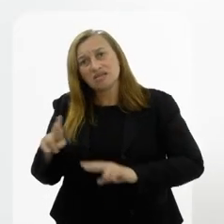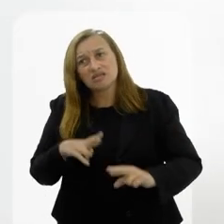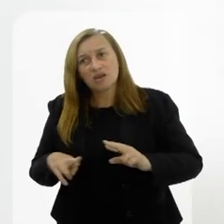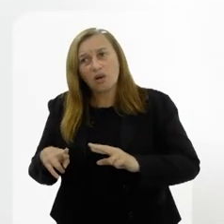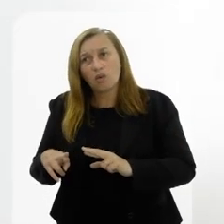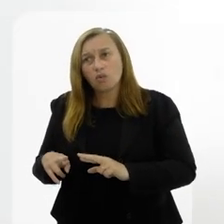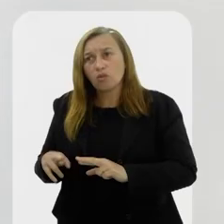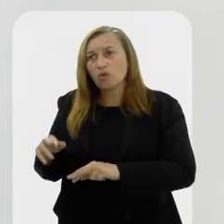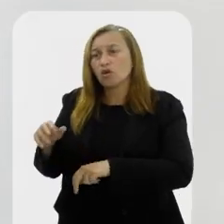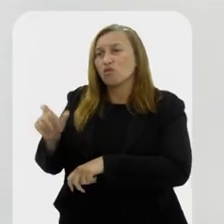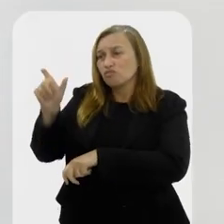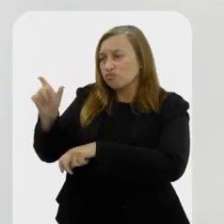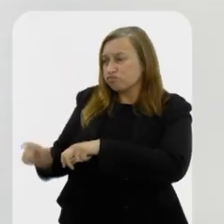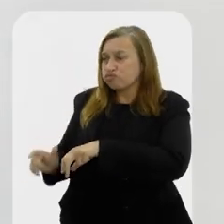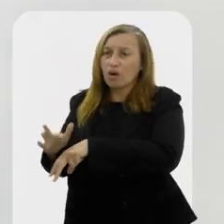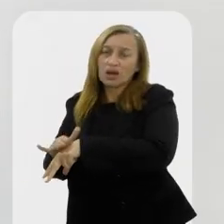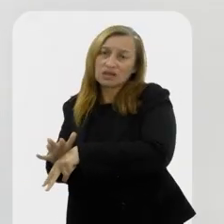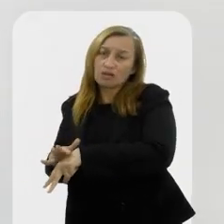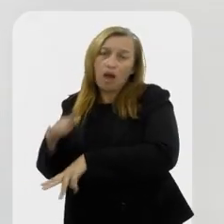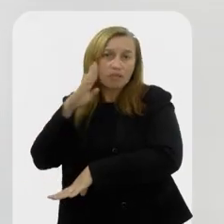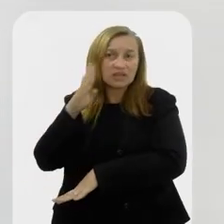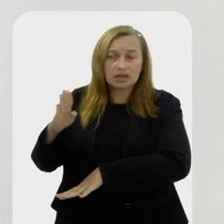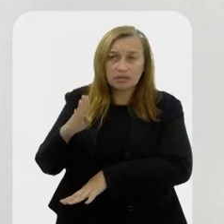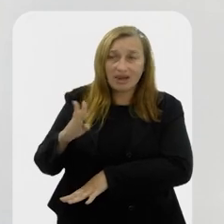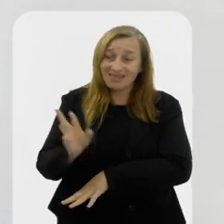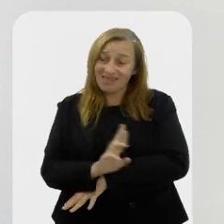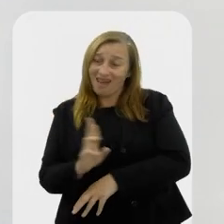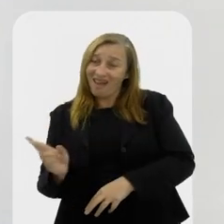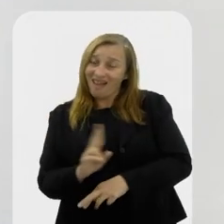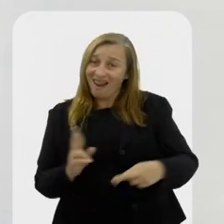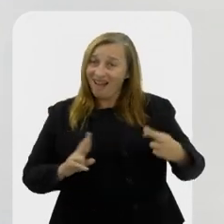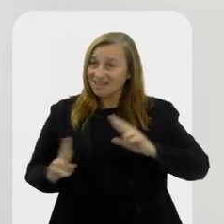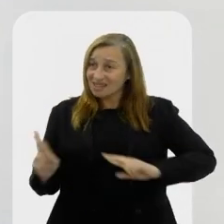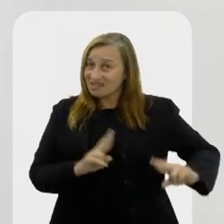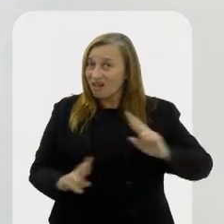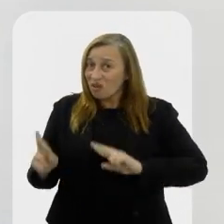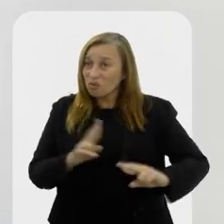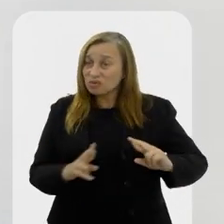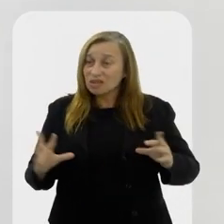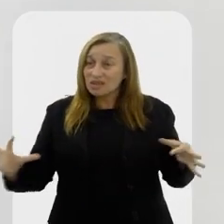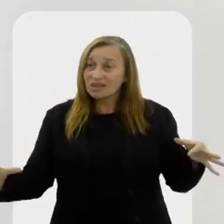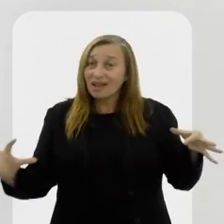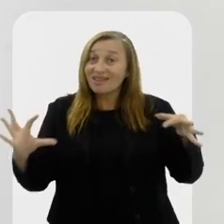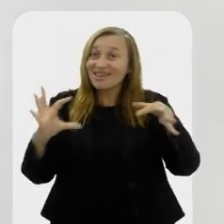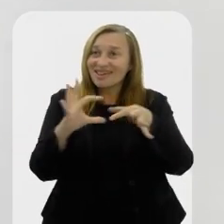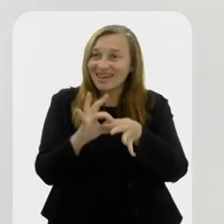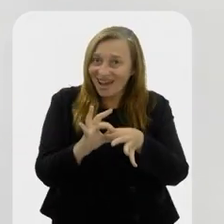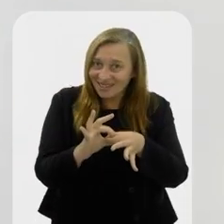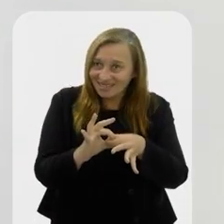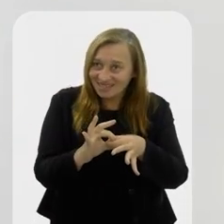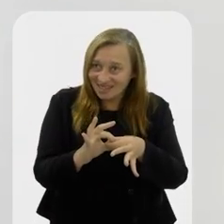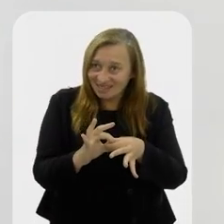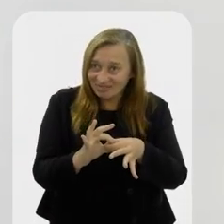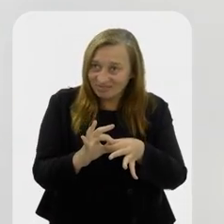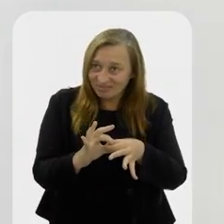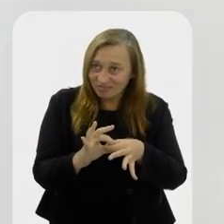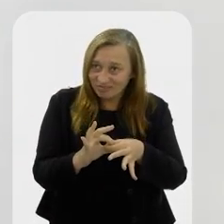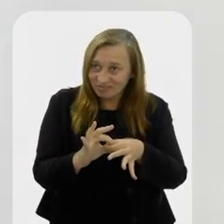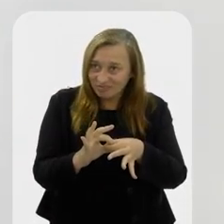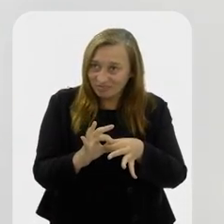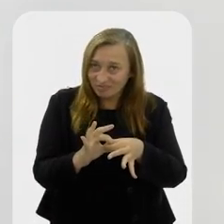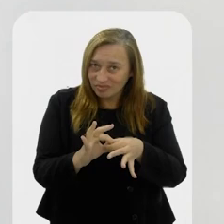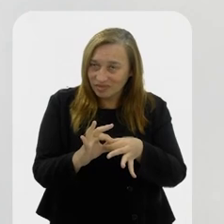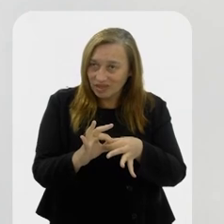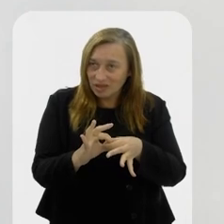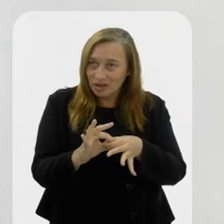relação médico-paciente, eu vou complementar esse meu raciocínio, ela está ligada diretamente à adesão da